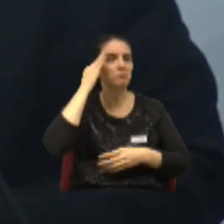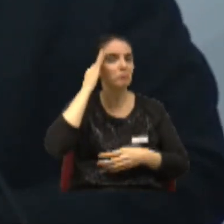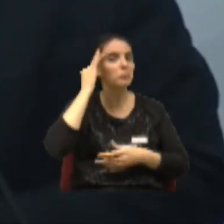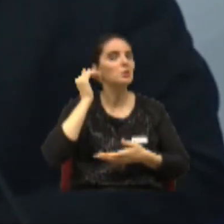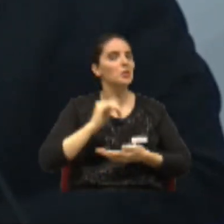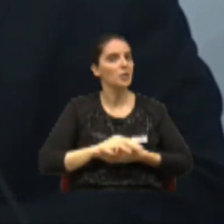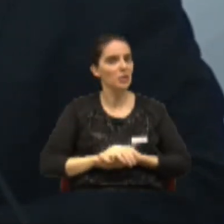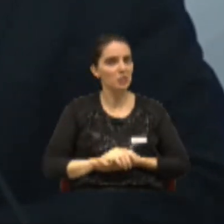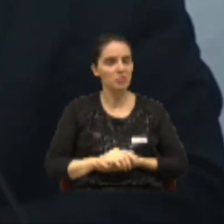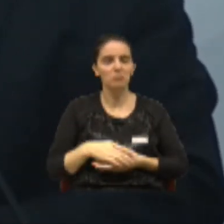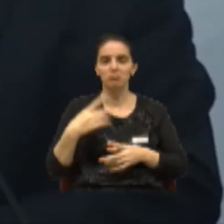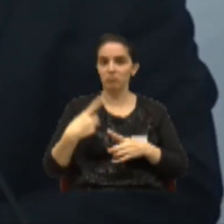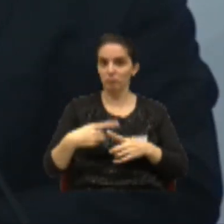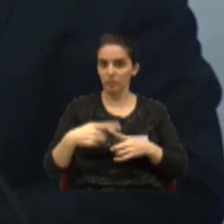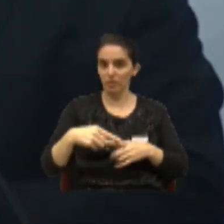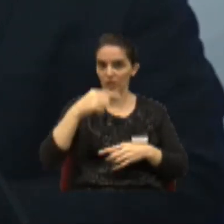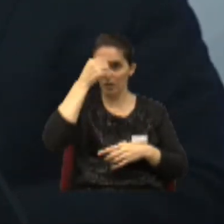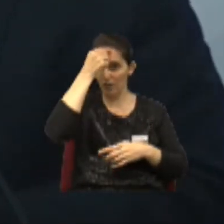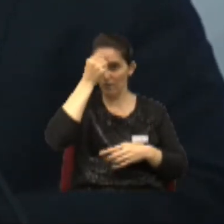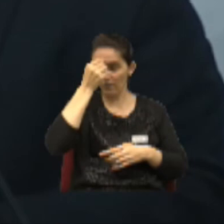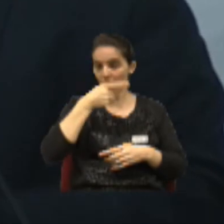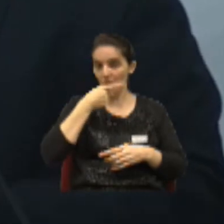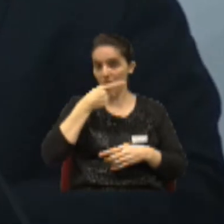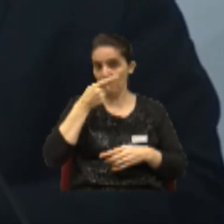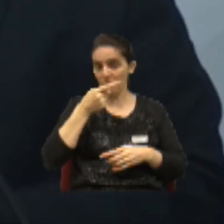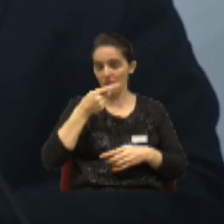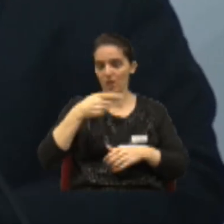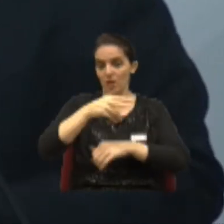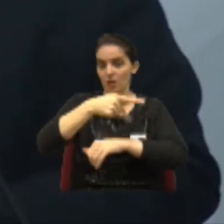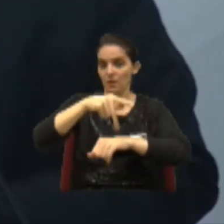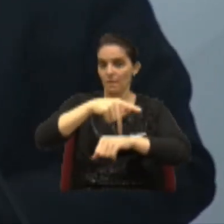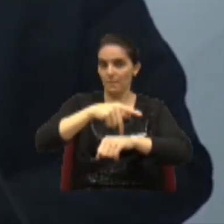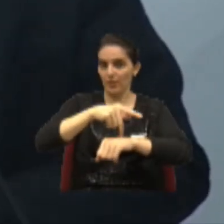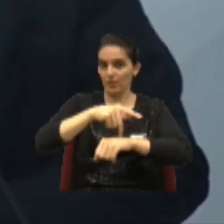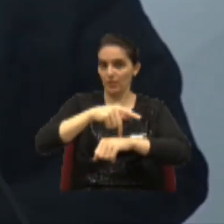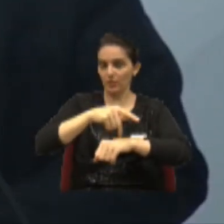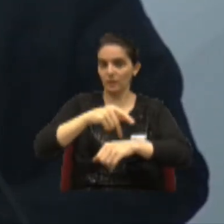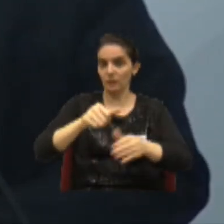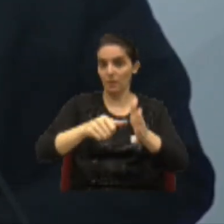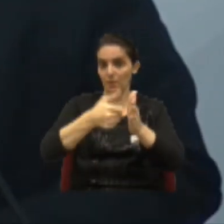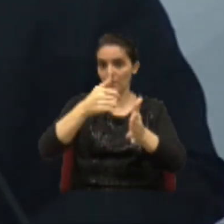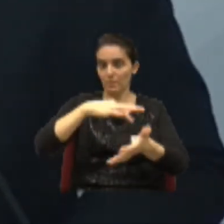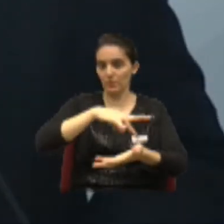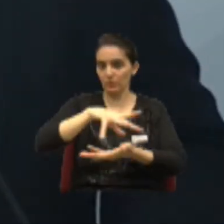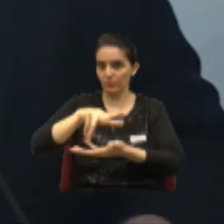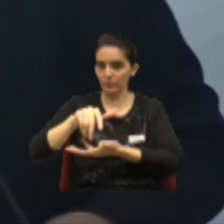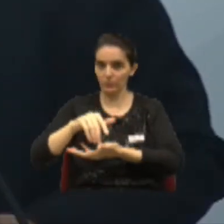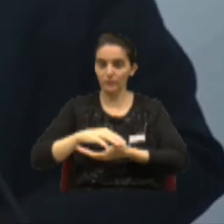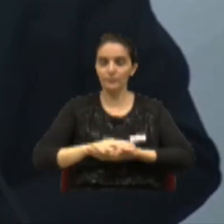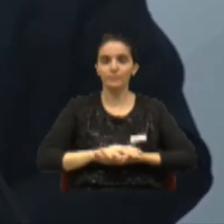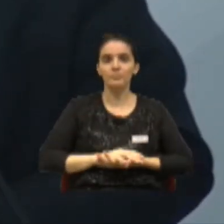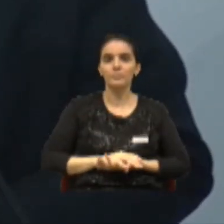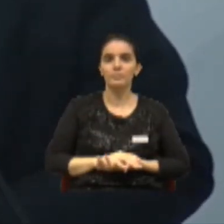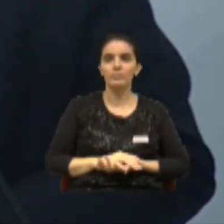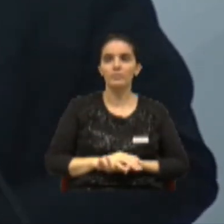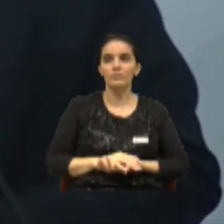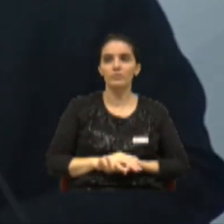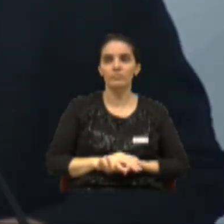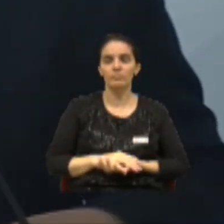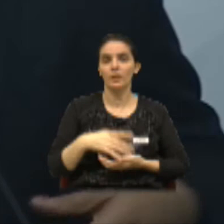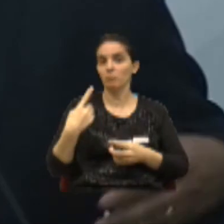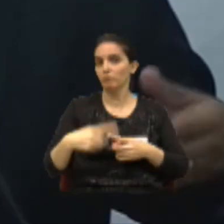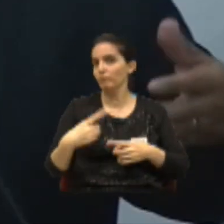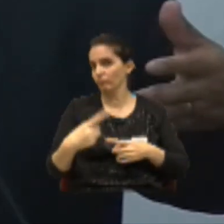senhor fala muito dos países de primeiro mundo, até entrei aqui na internet para ver, Os países primeiro mundo, eles não falam de